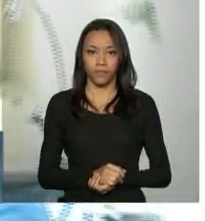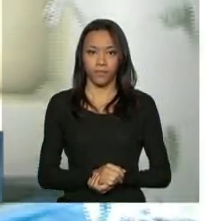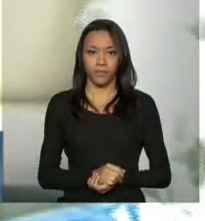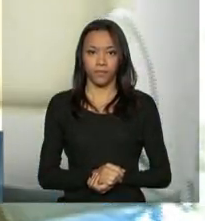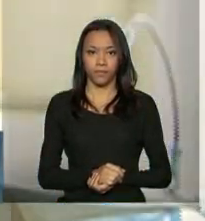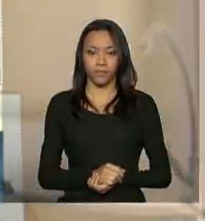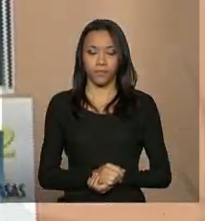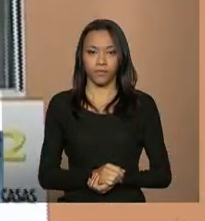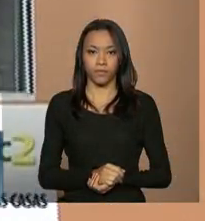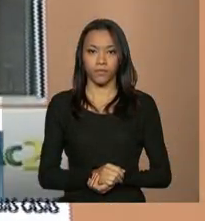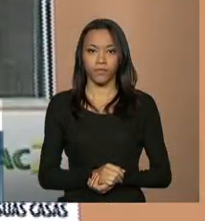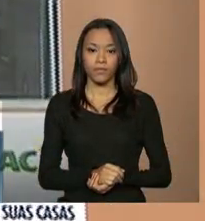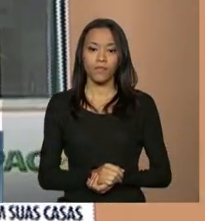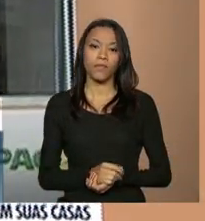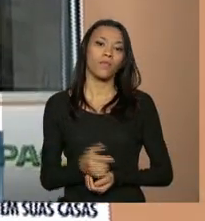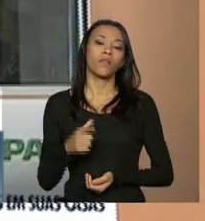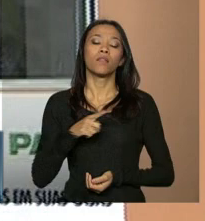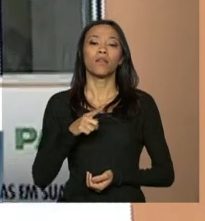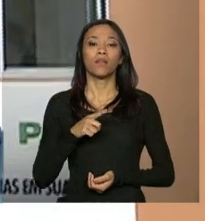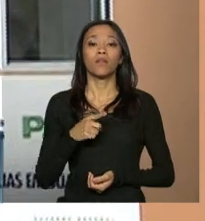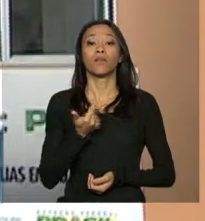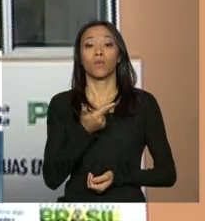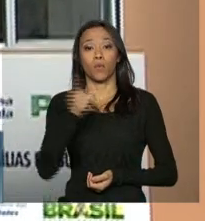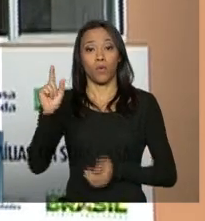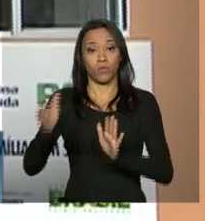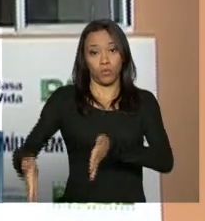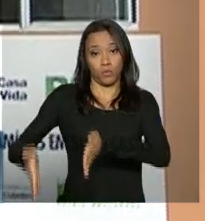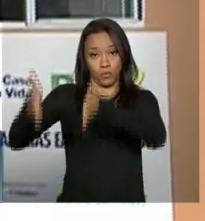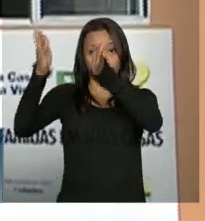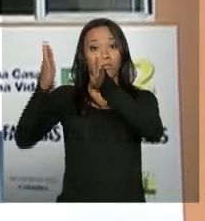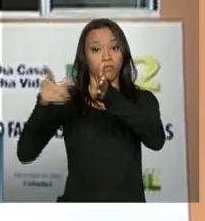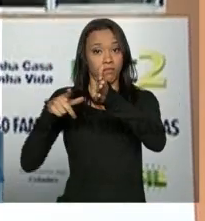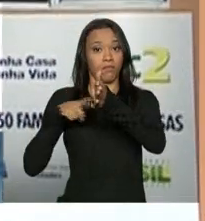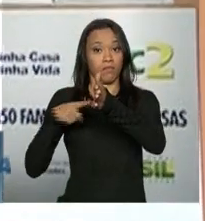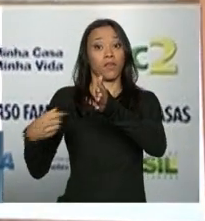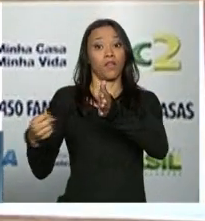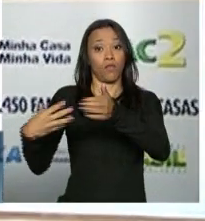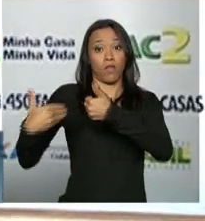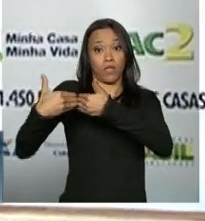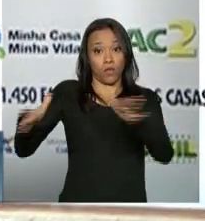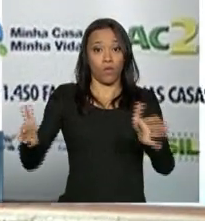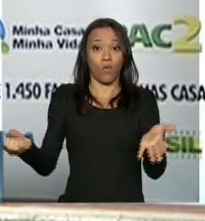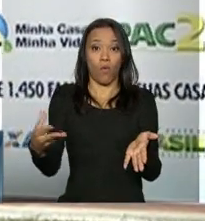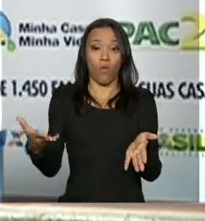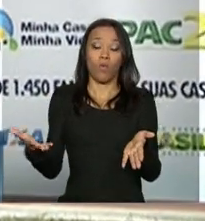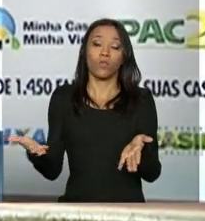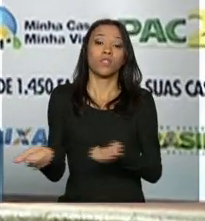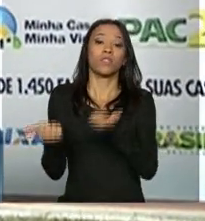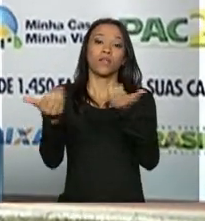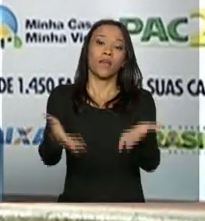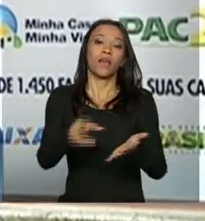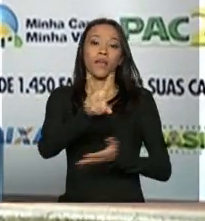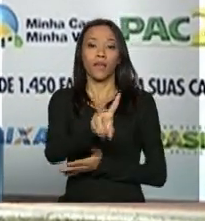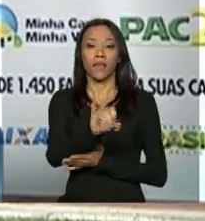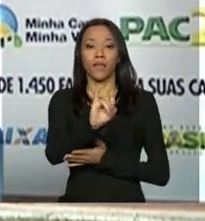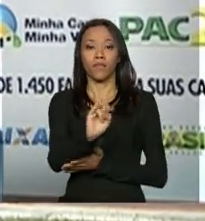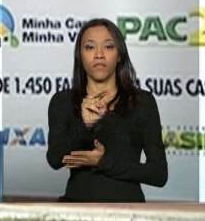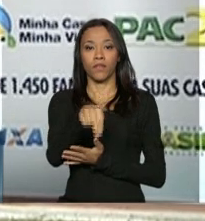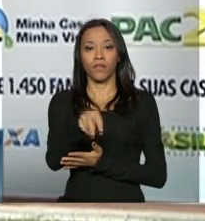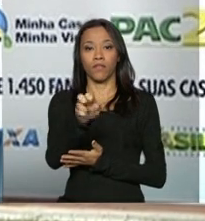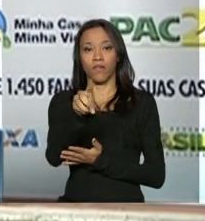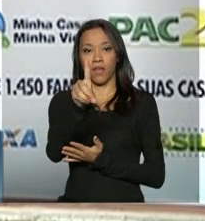cozinha o outro condomínio que também vai ser inaugurado hoje vai ser entregue hoje é o Vivenda das